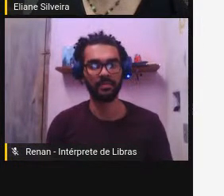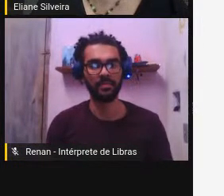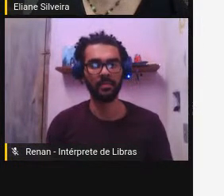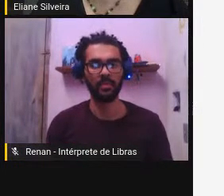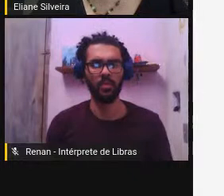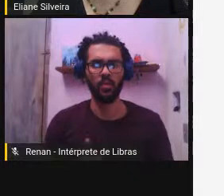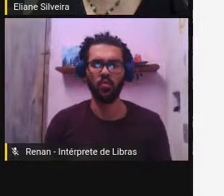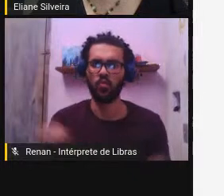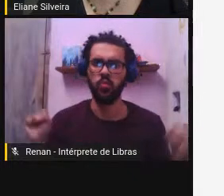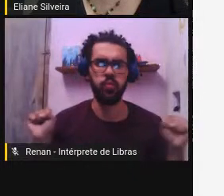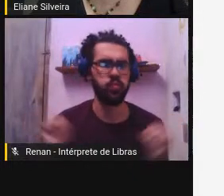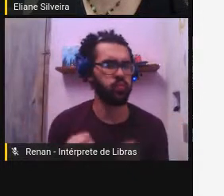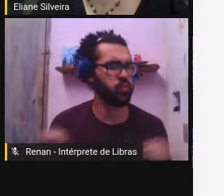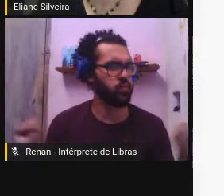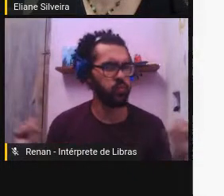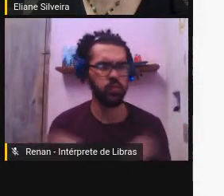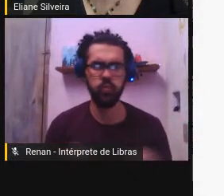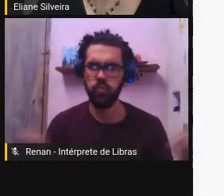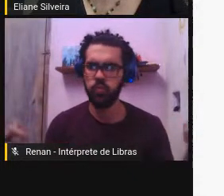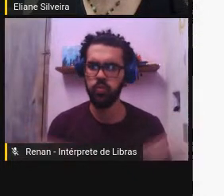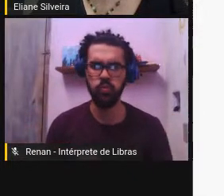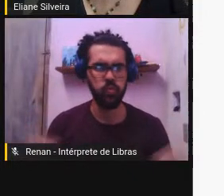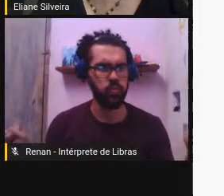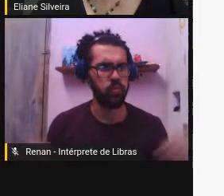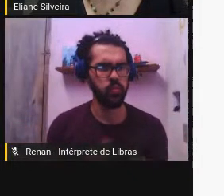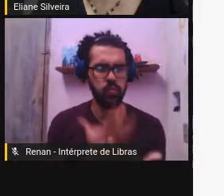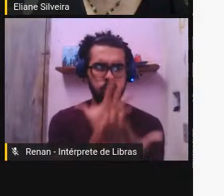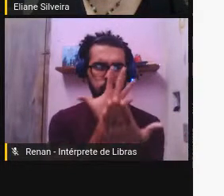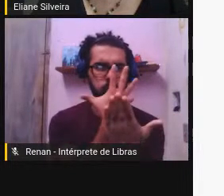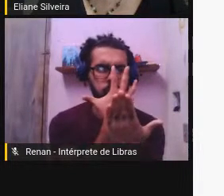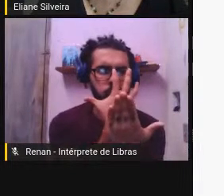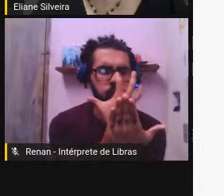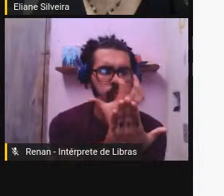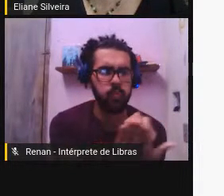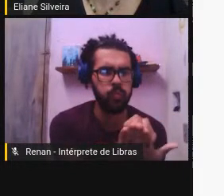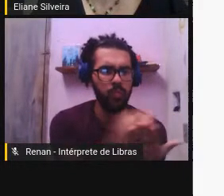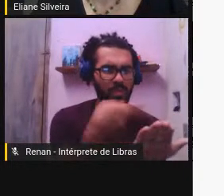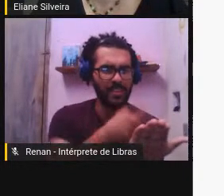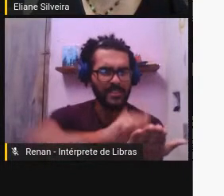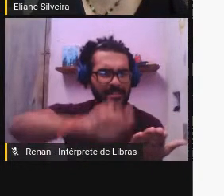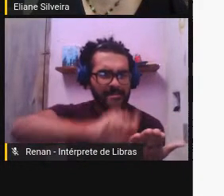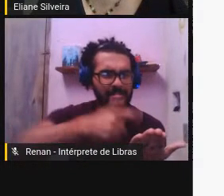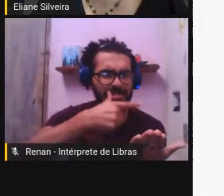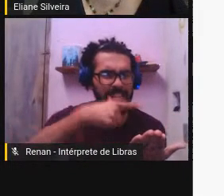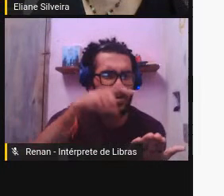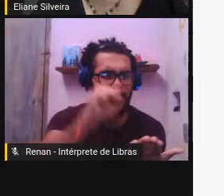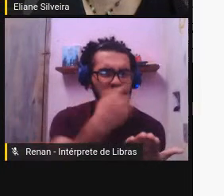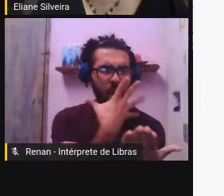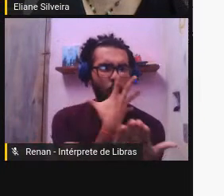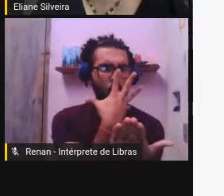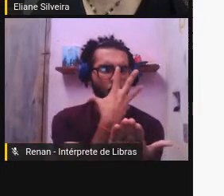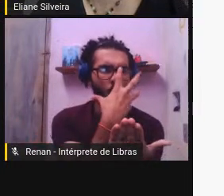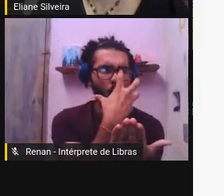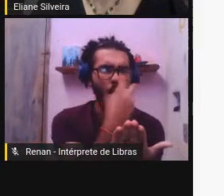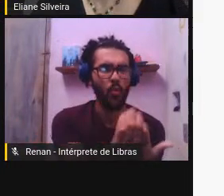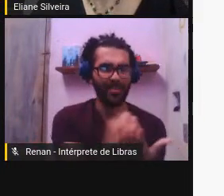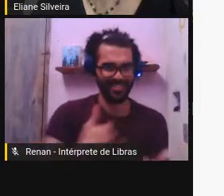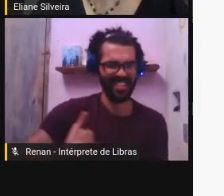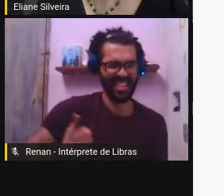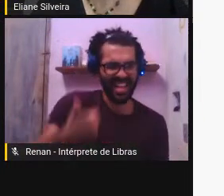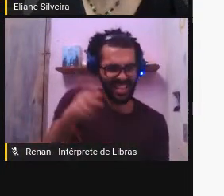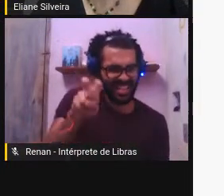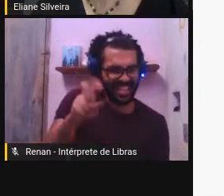linguística tomava conta de mim, evidentemente desde essa época, essa época por volta dos 15 anos,